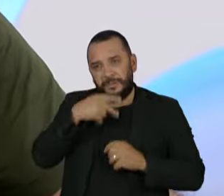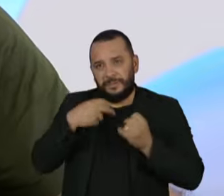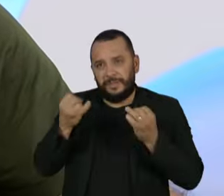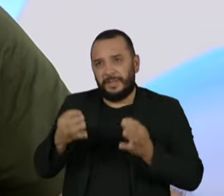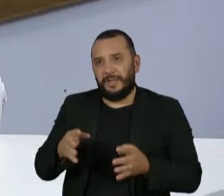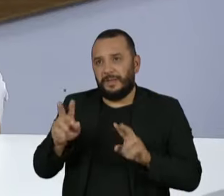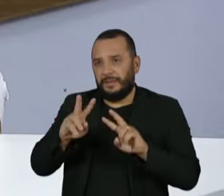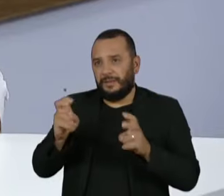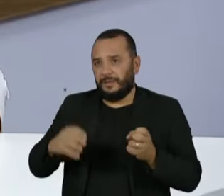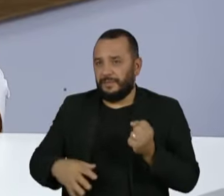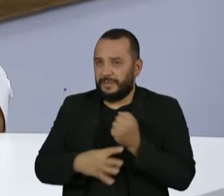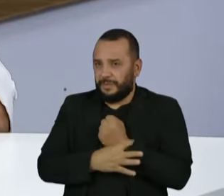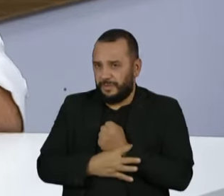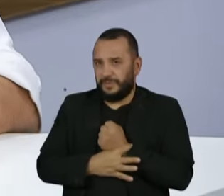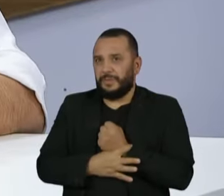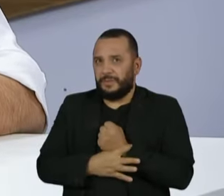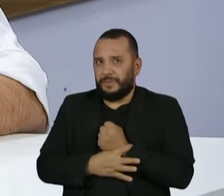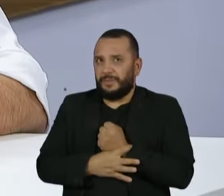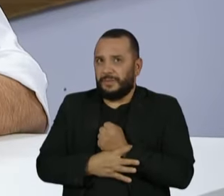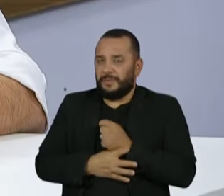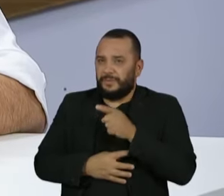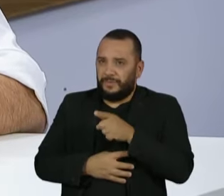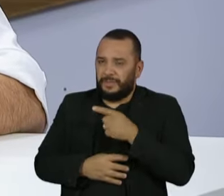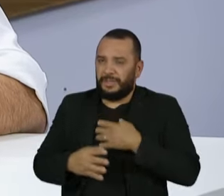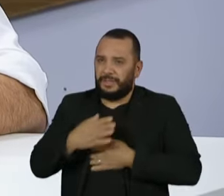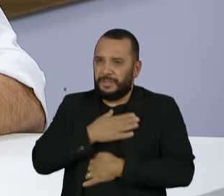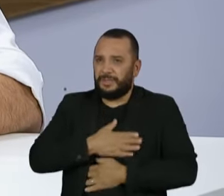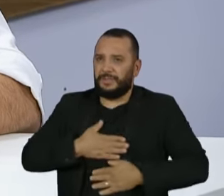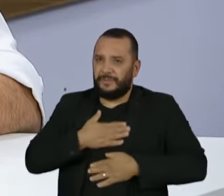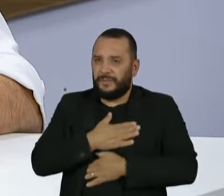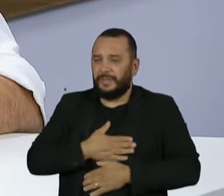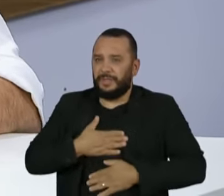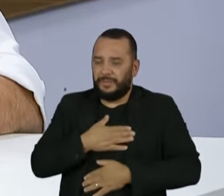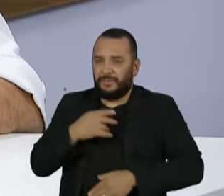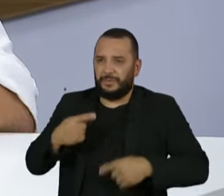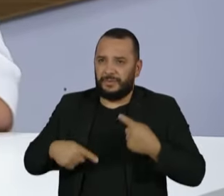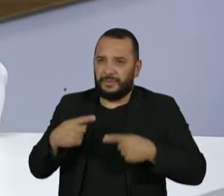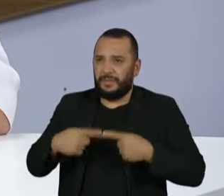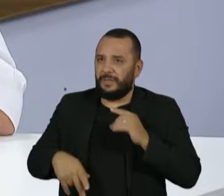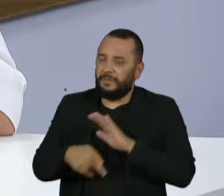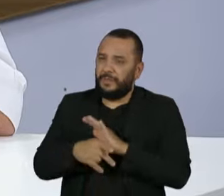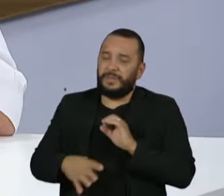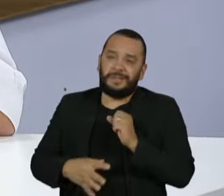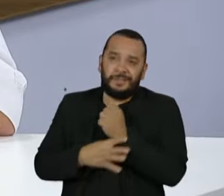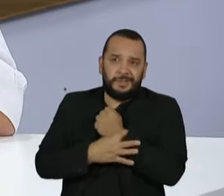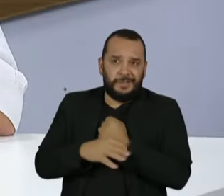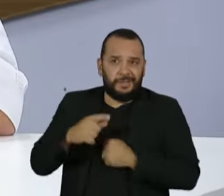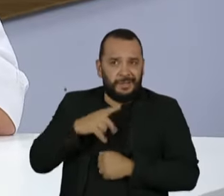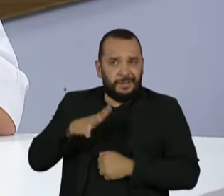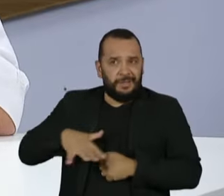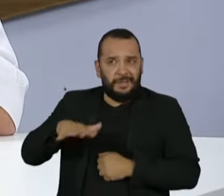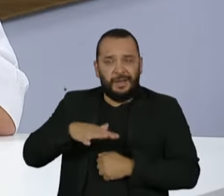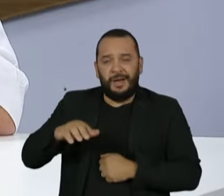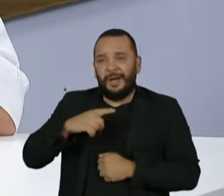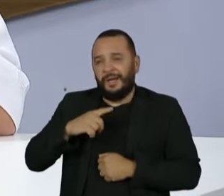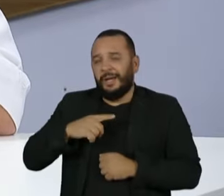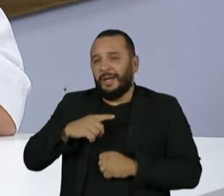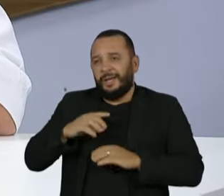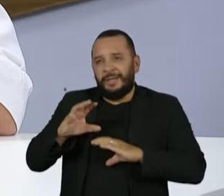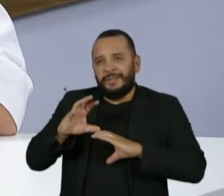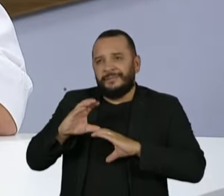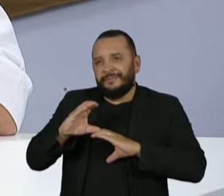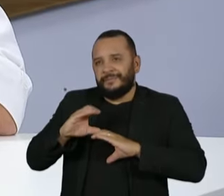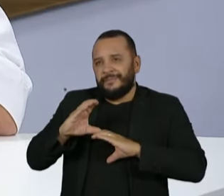perguntar se você tá satisfeito com as discussões de segurança que tem sido feitas nessa esfera se por exemplo e